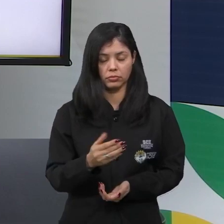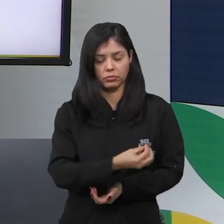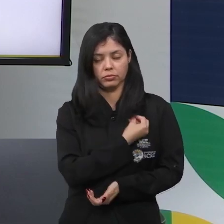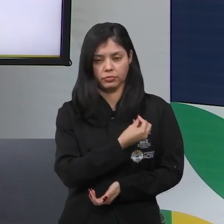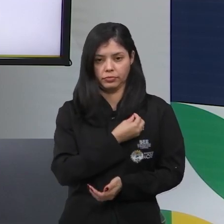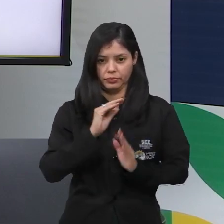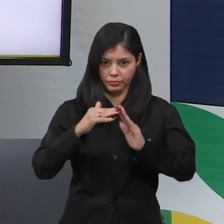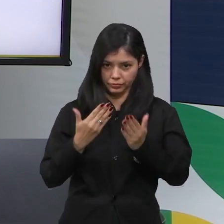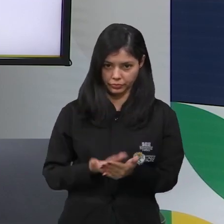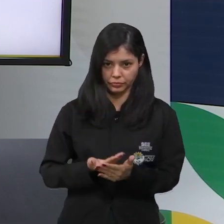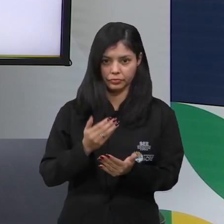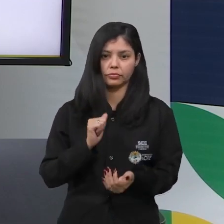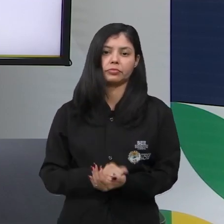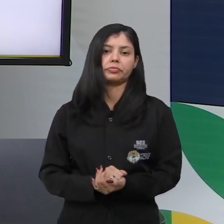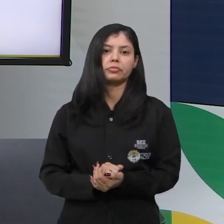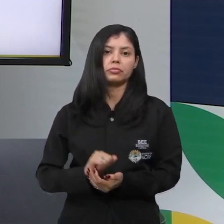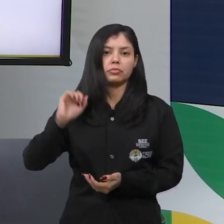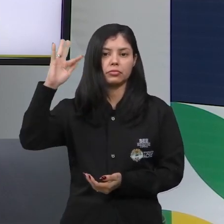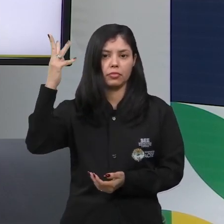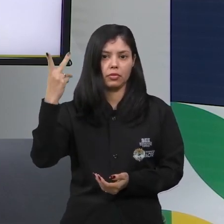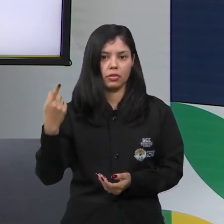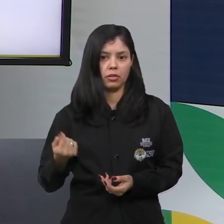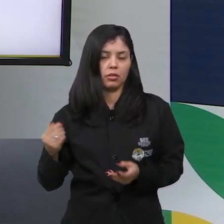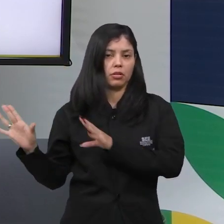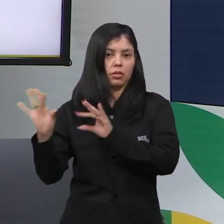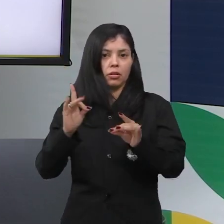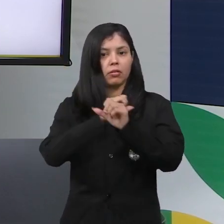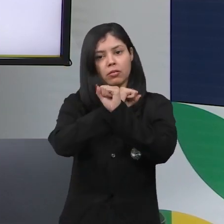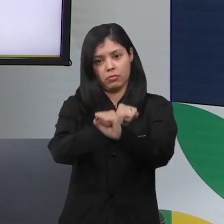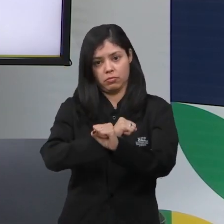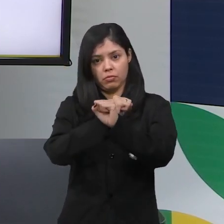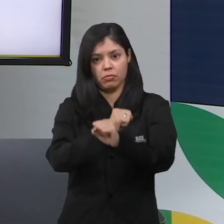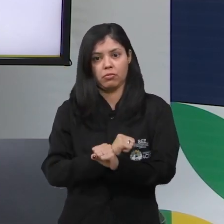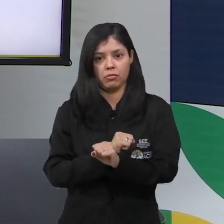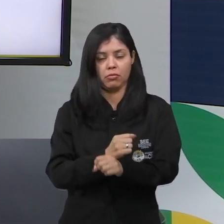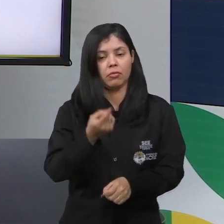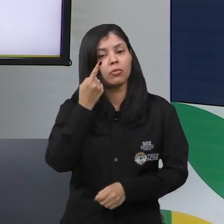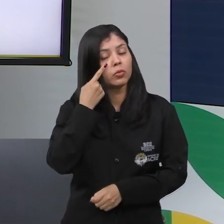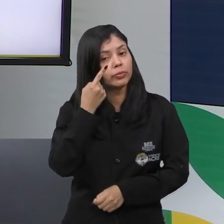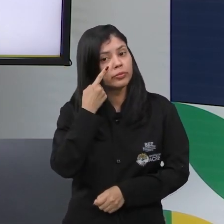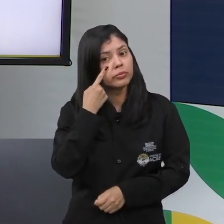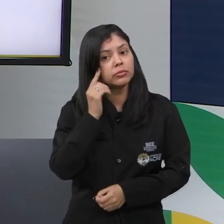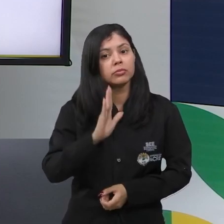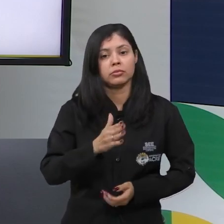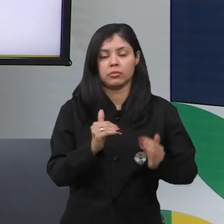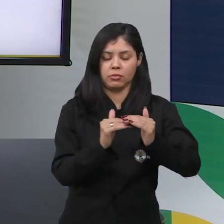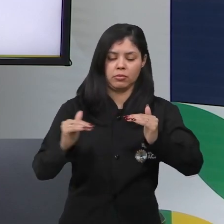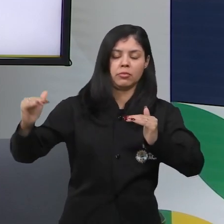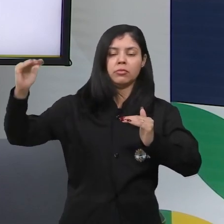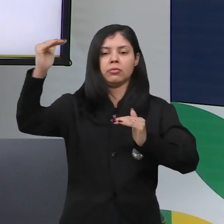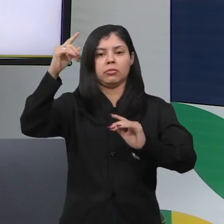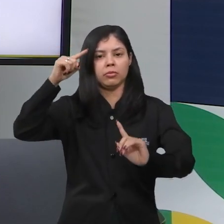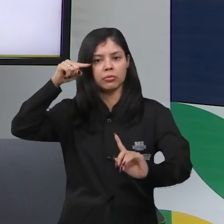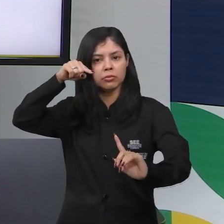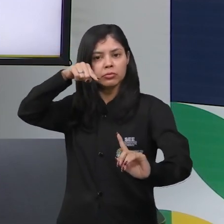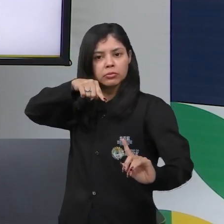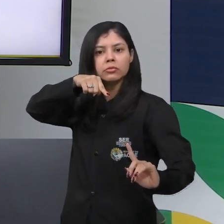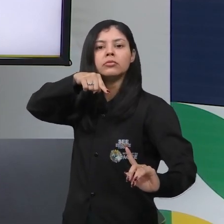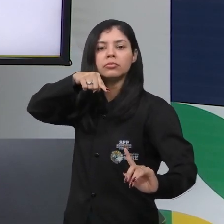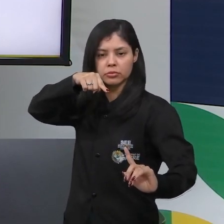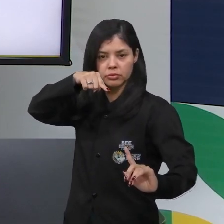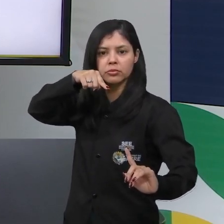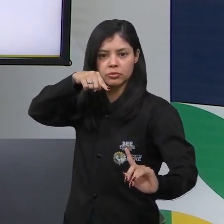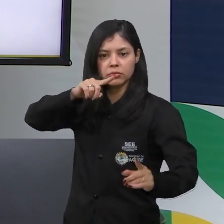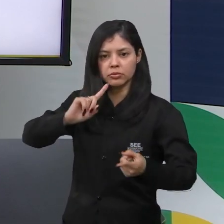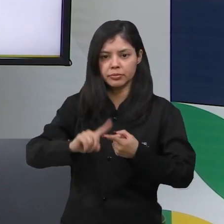escolar, não é? Os africanos foram trazidos para cá com aquele olhar de superioridade do europeu sobre o